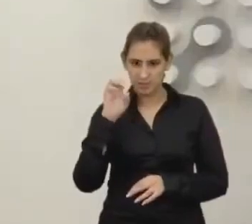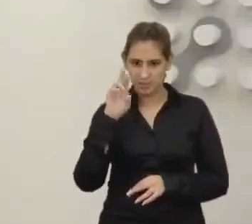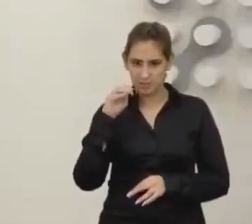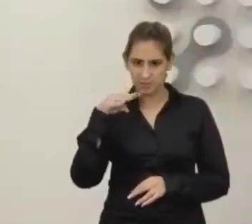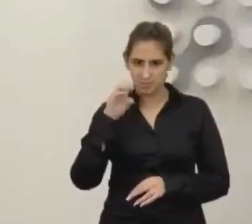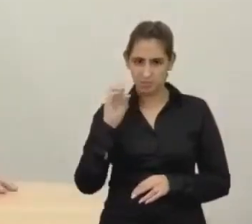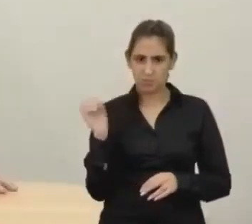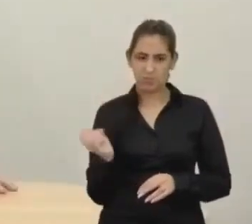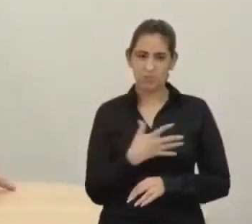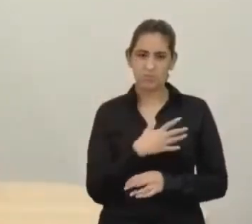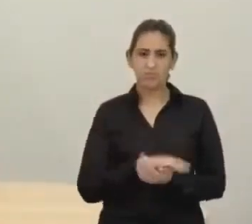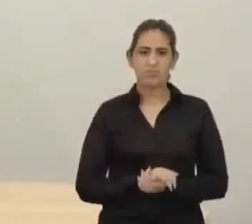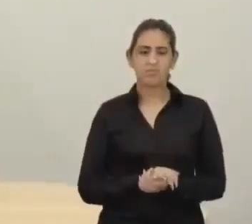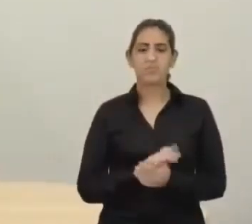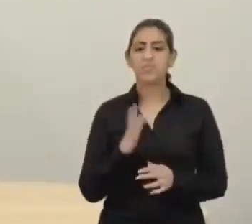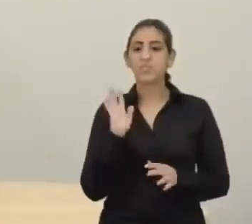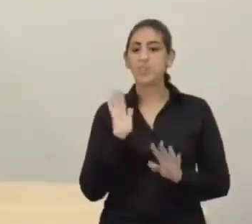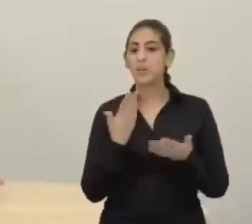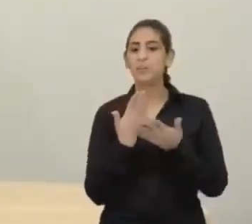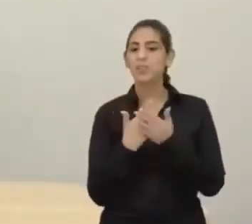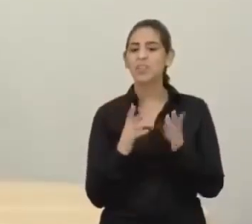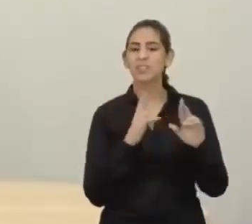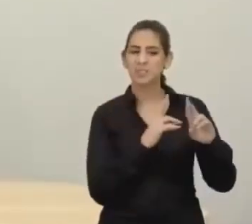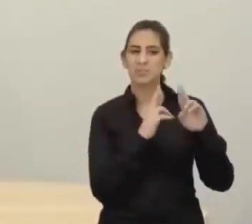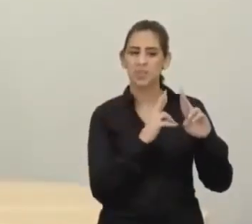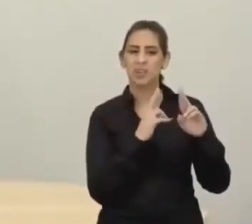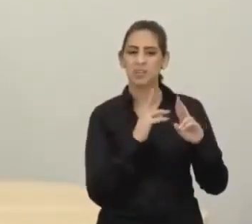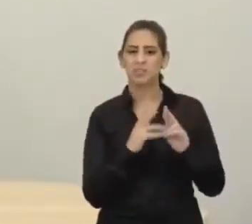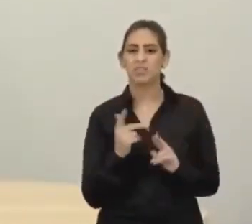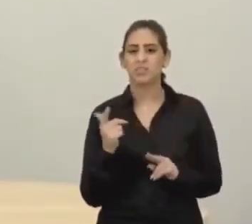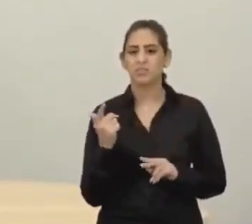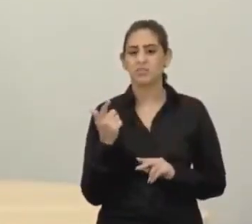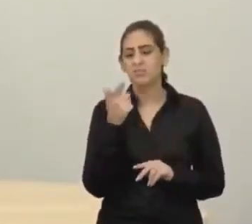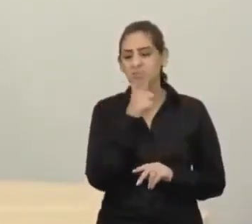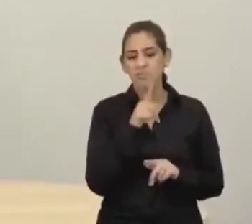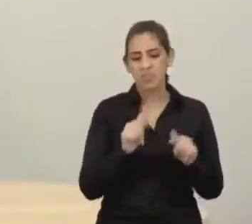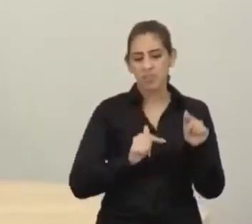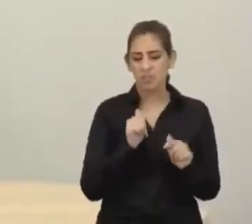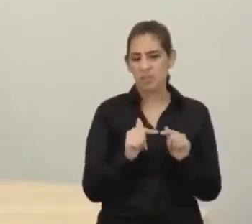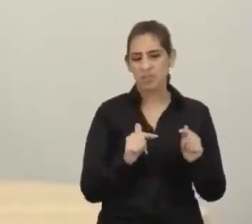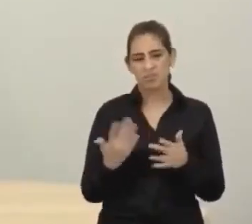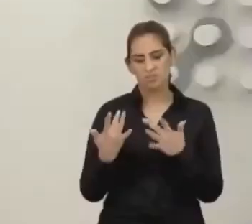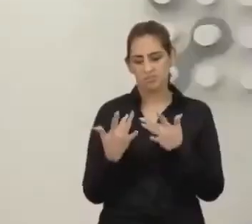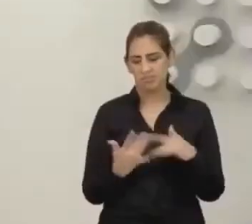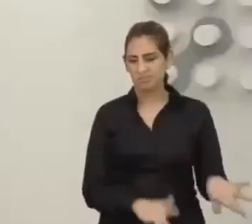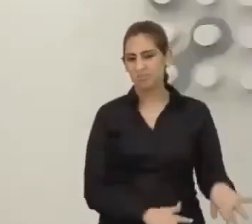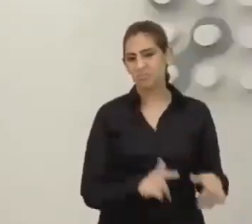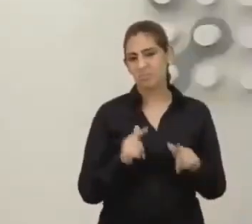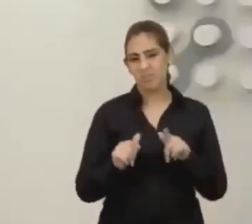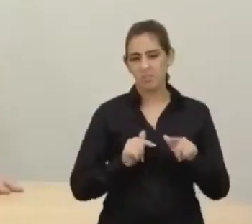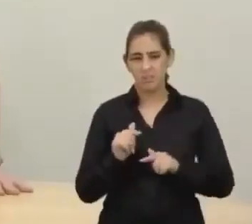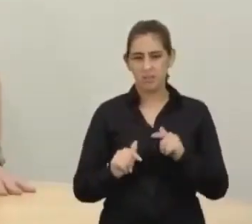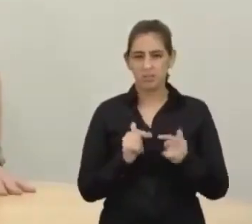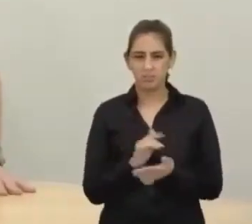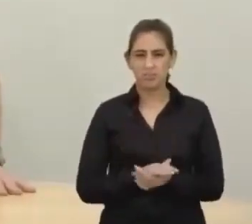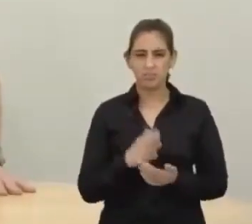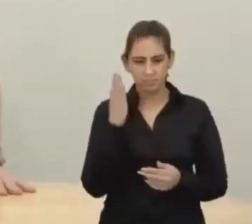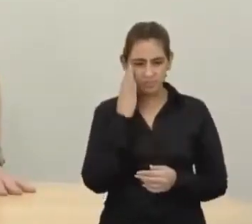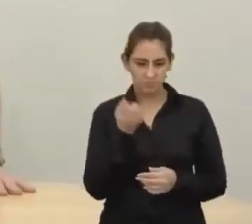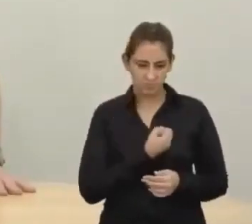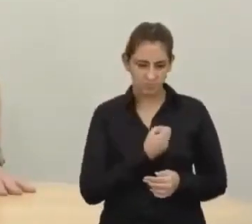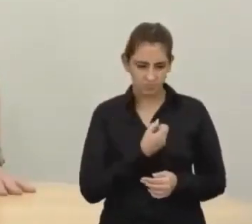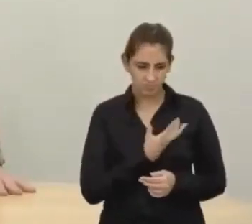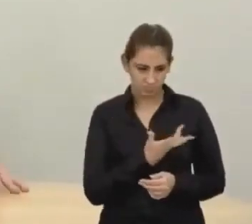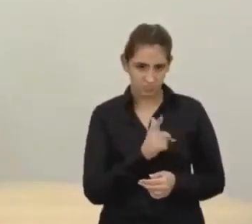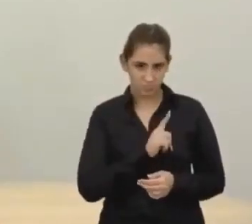desalentados são aqueles que já perderam a esperança de arrumar emprego aí sabe quantos mais ou menos no Brasil